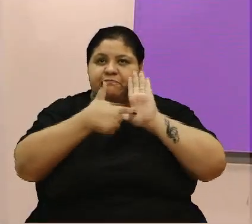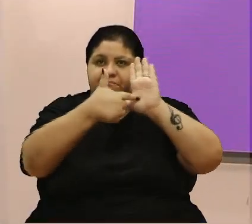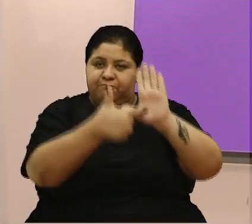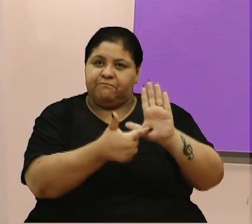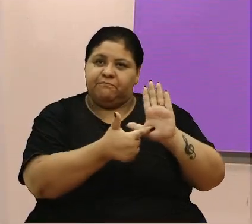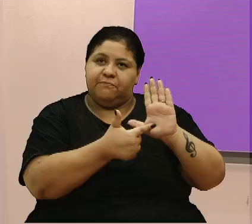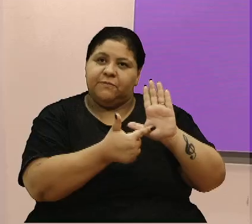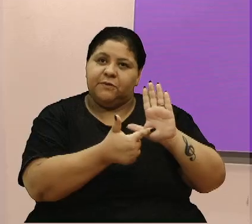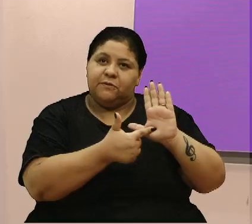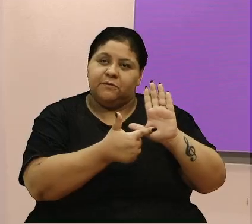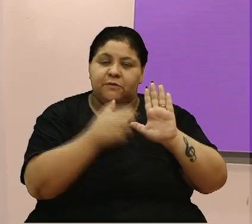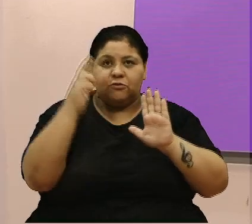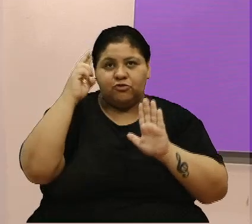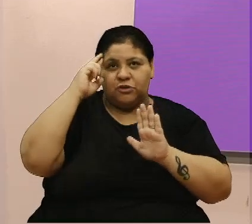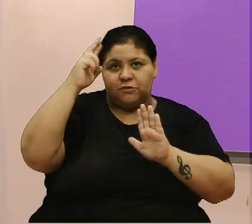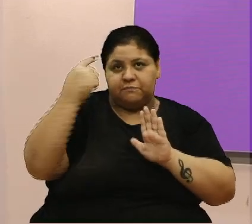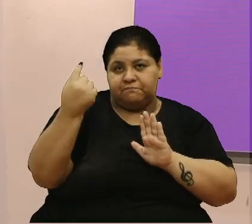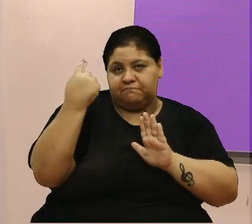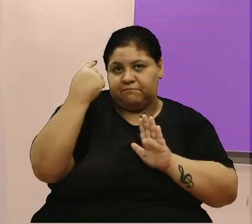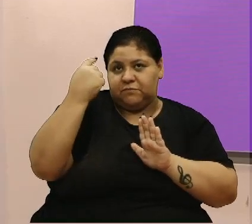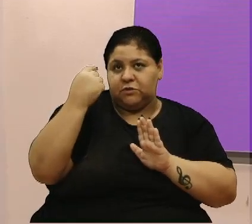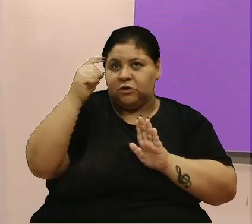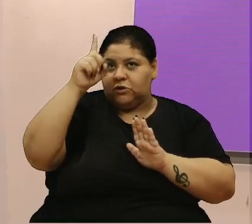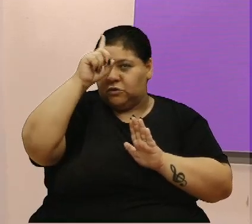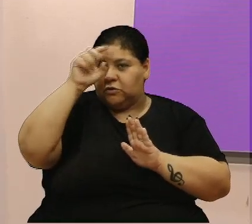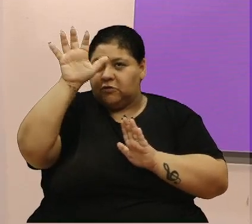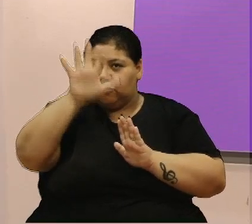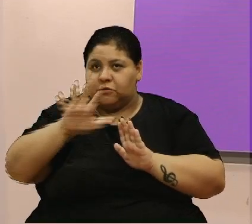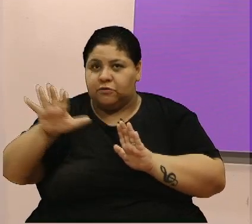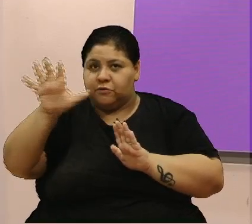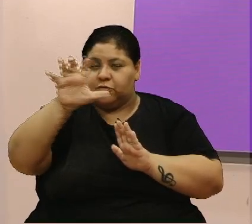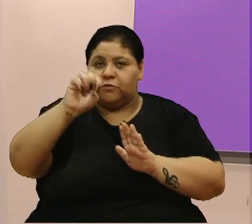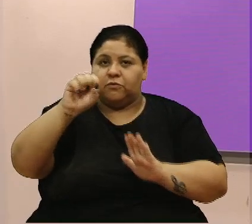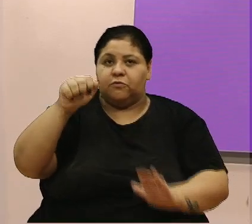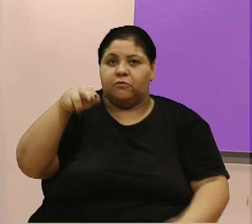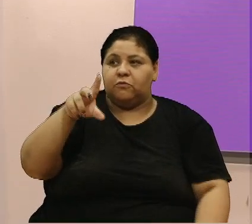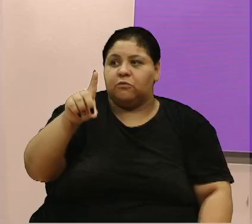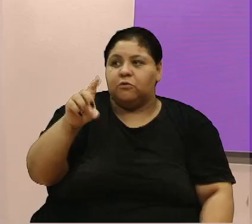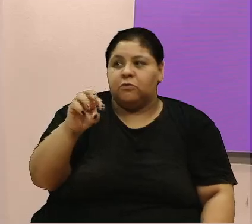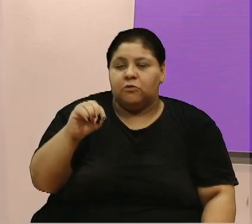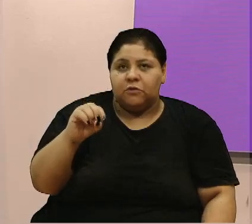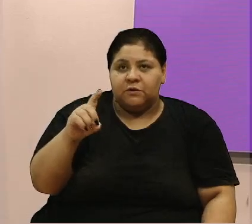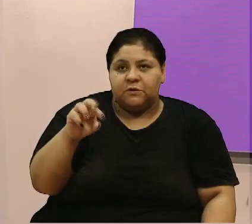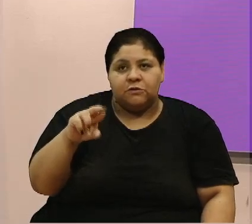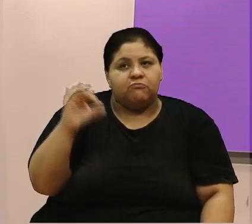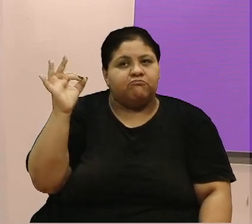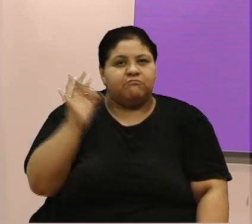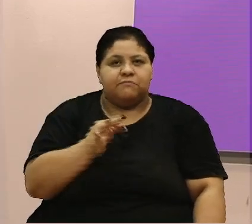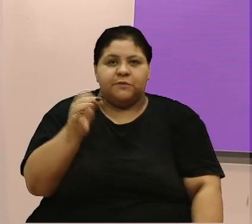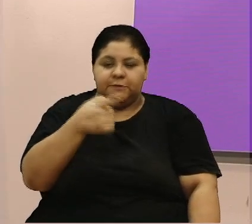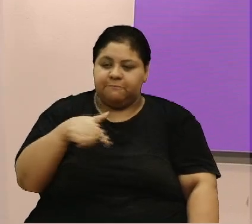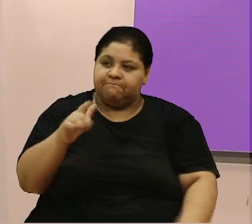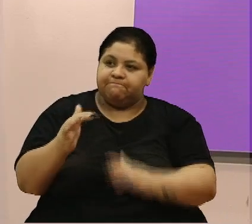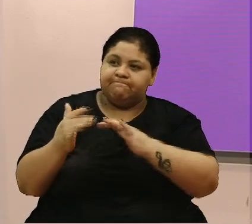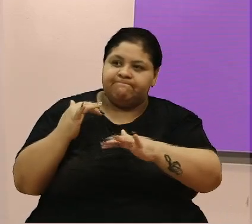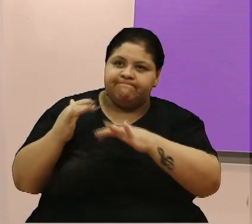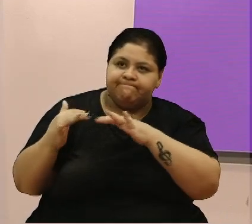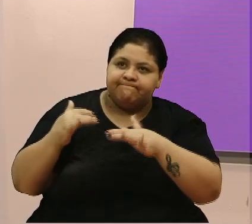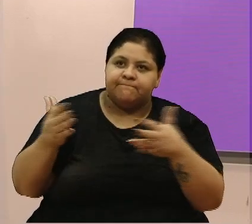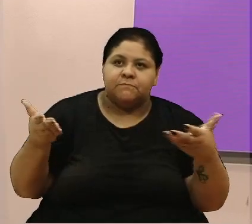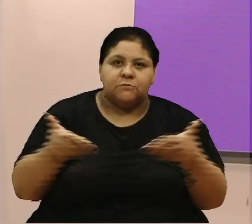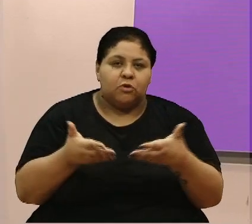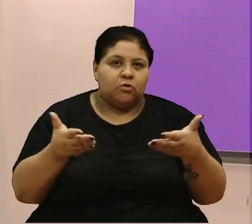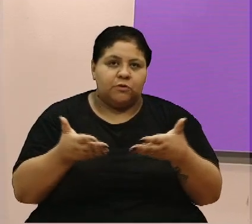do então diretor do Hospital Geral, o Sandro Junqueira, que foi essencial para essa nossa mobilização, né? Hoje